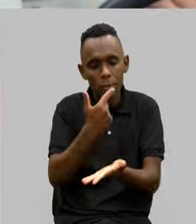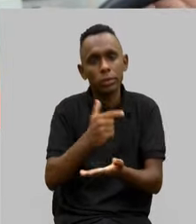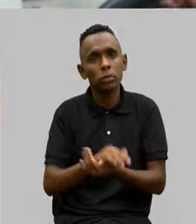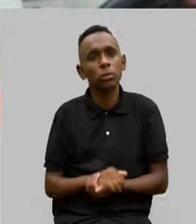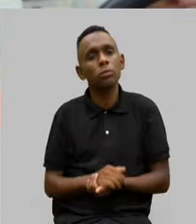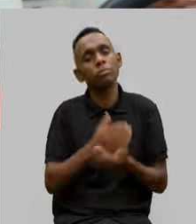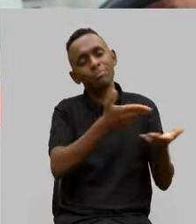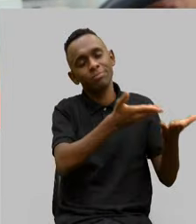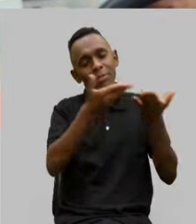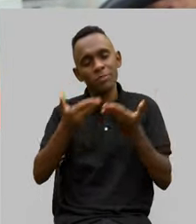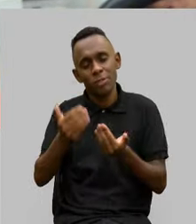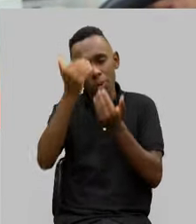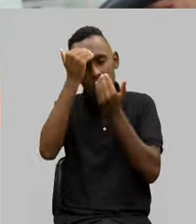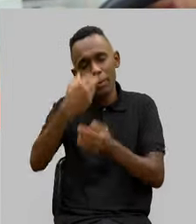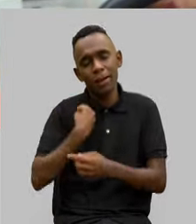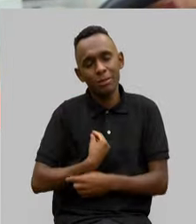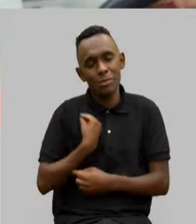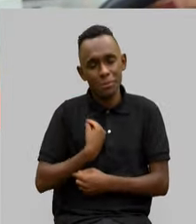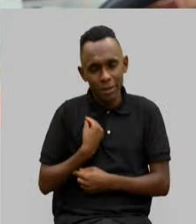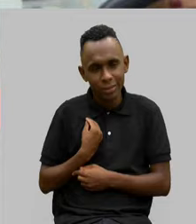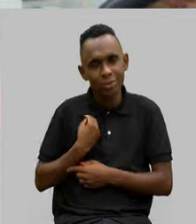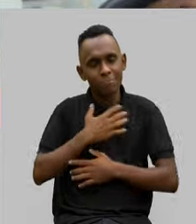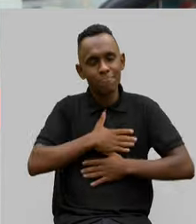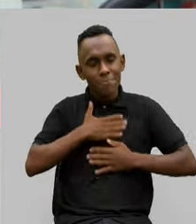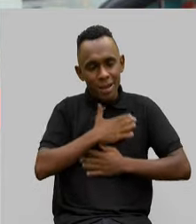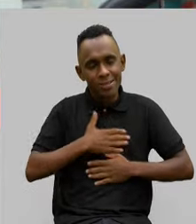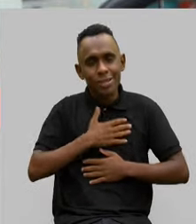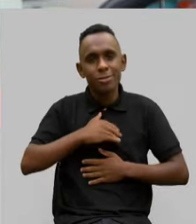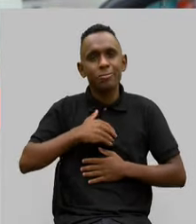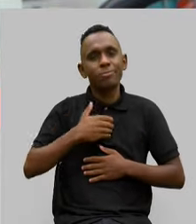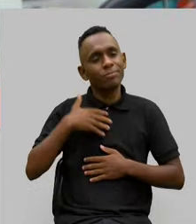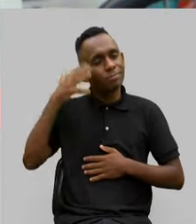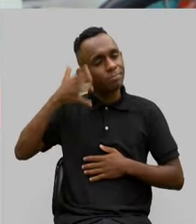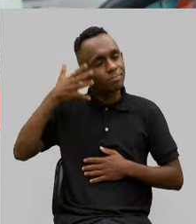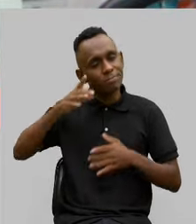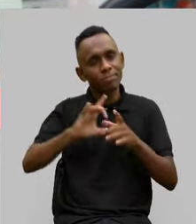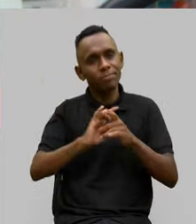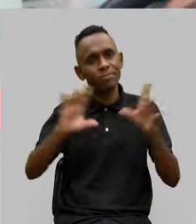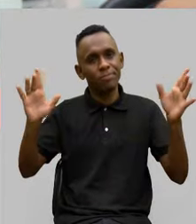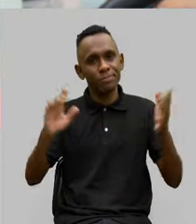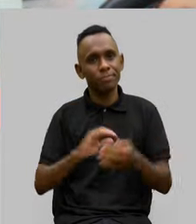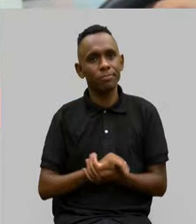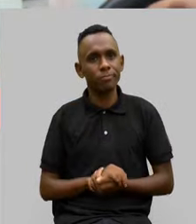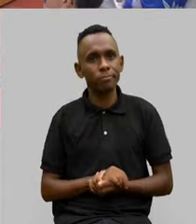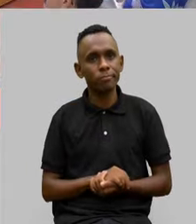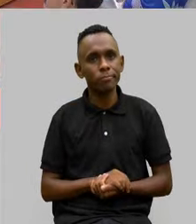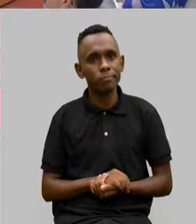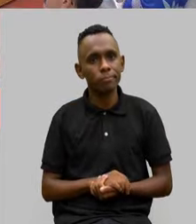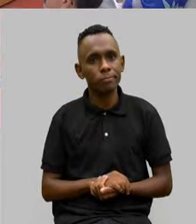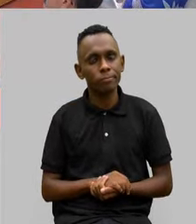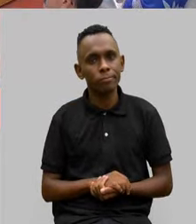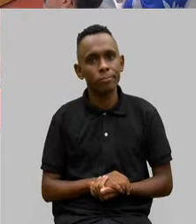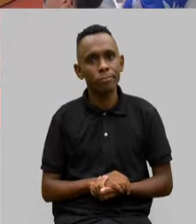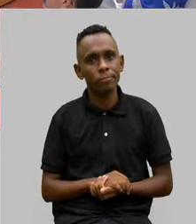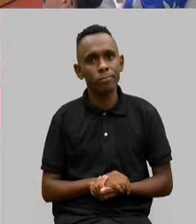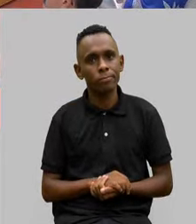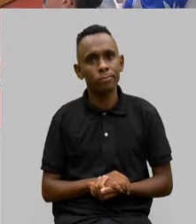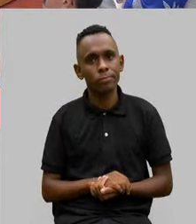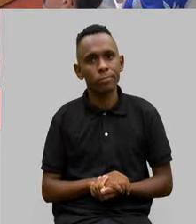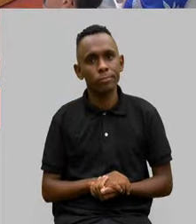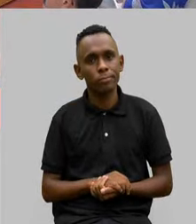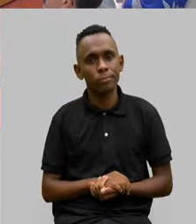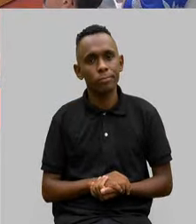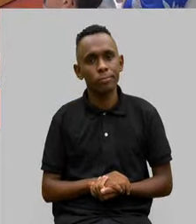bem-vindo Obrigada pela presença é um prazer recebê-lo com a palavra para suas considerações depois o luí Cláudio está Lu